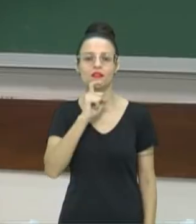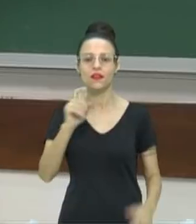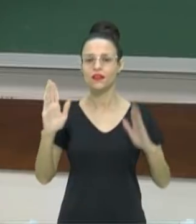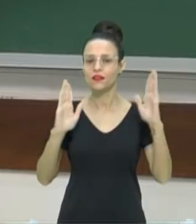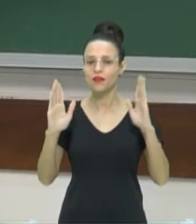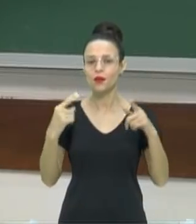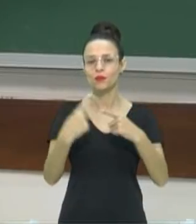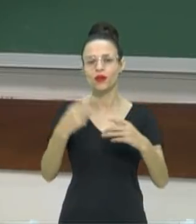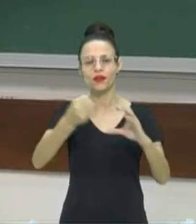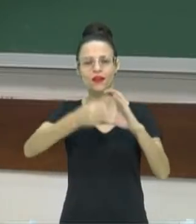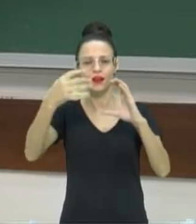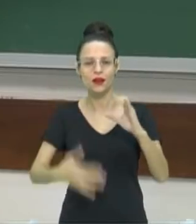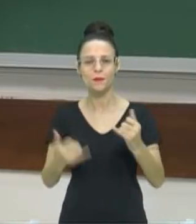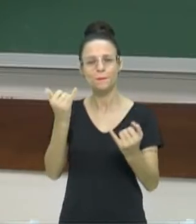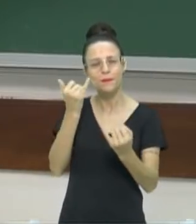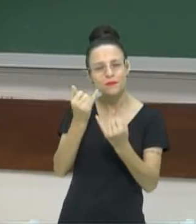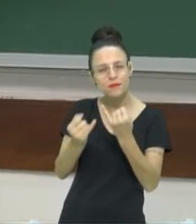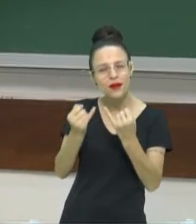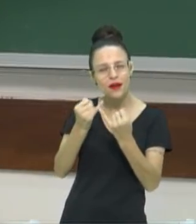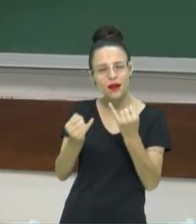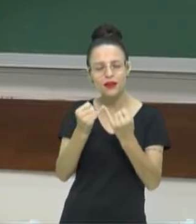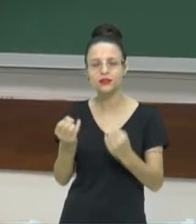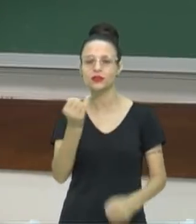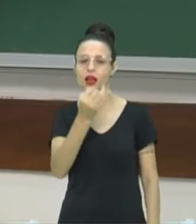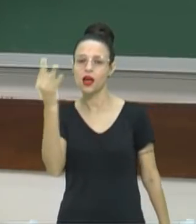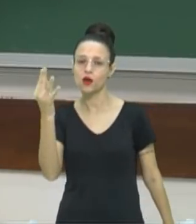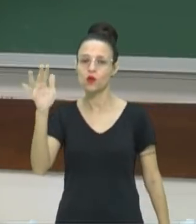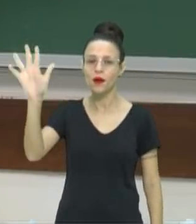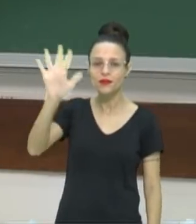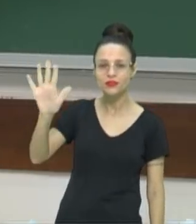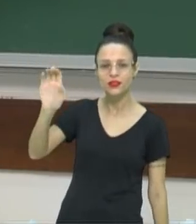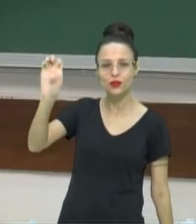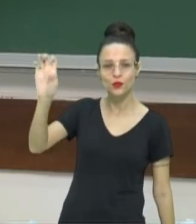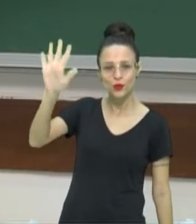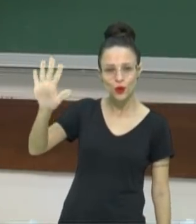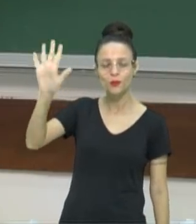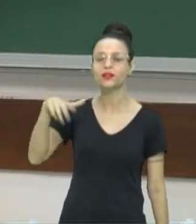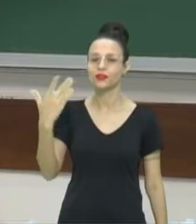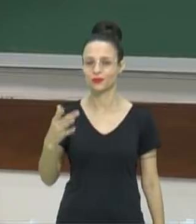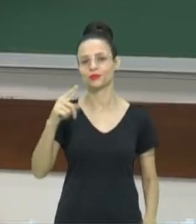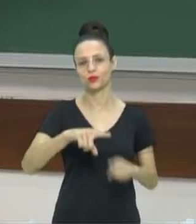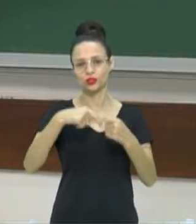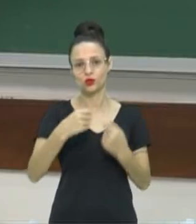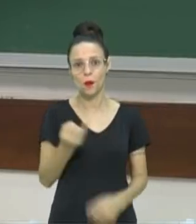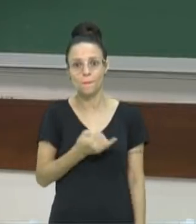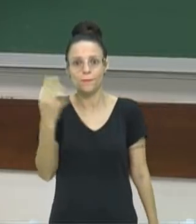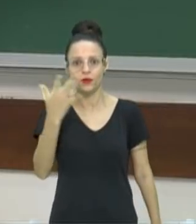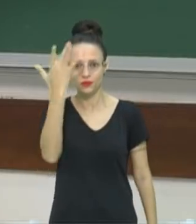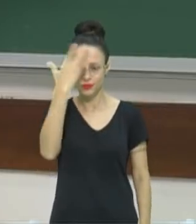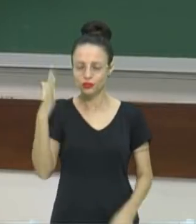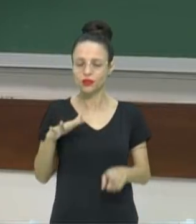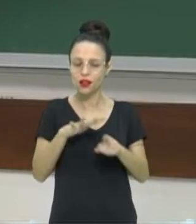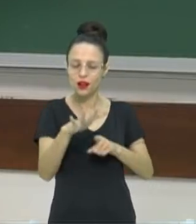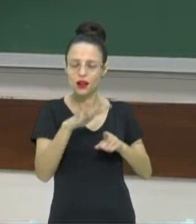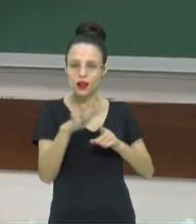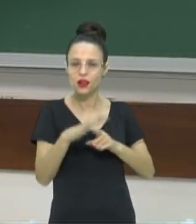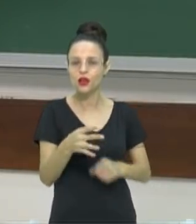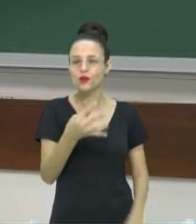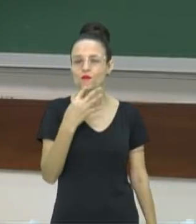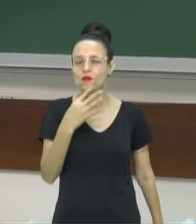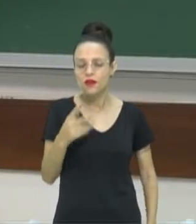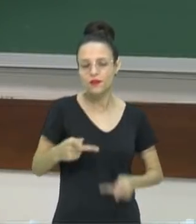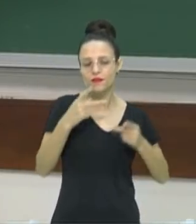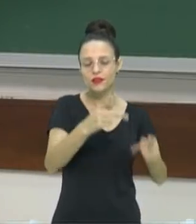ter características que se assemelham a algumas áreas da Europa ali. Então tem muita gente que vai conhecer também em busca desse